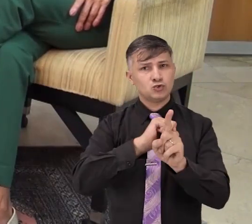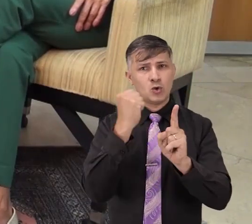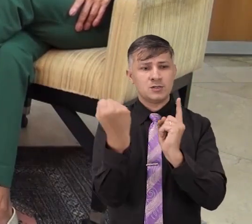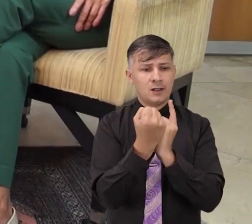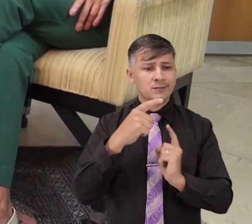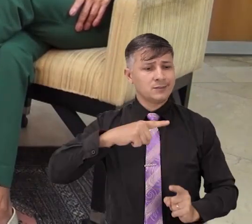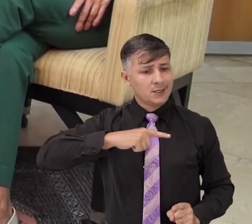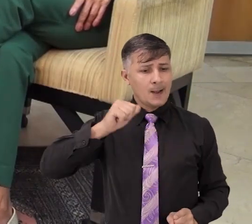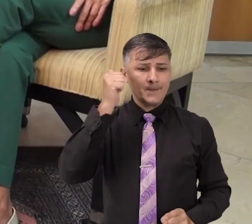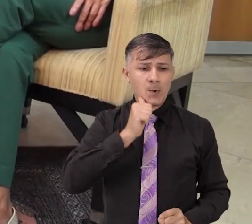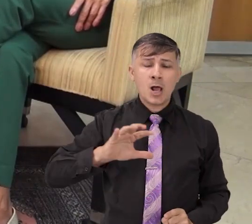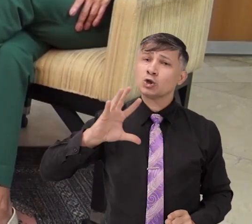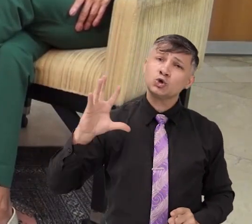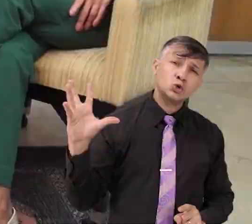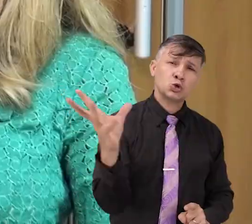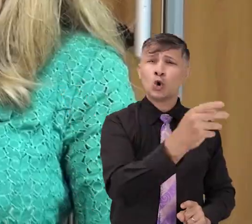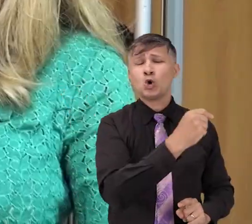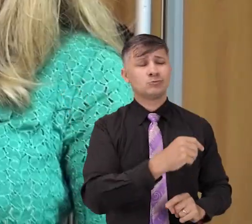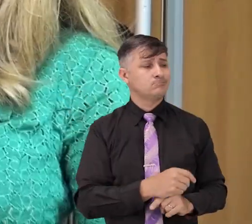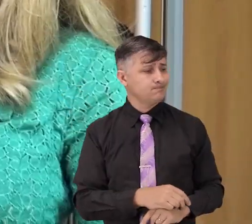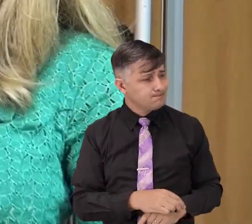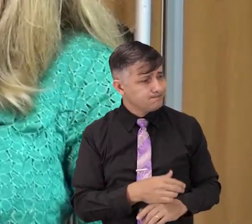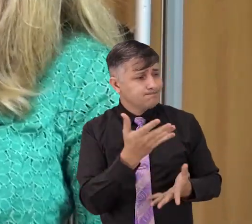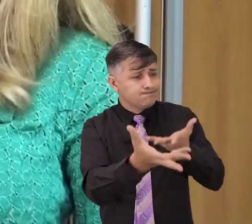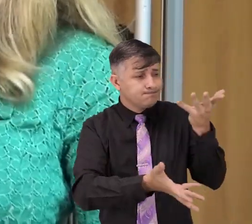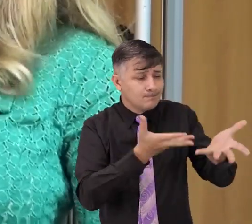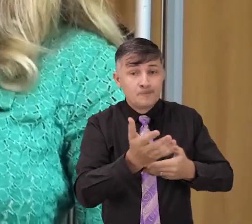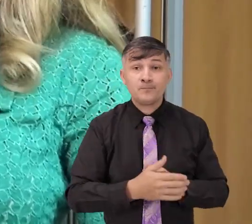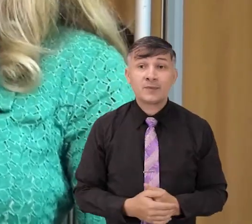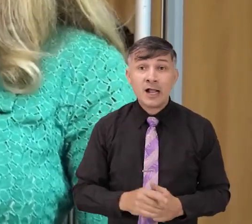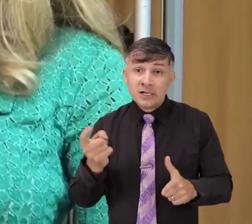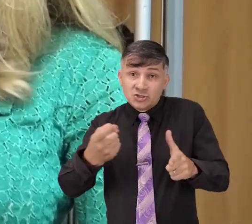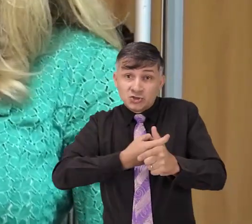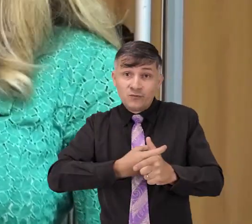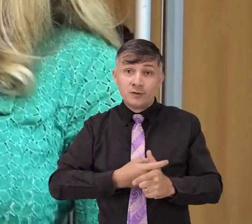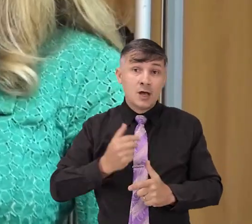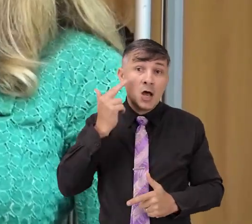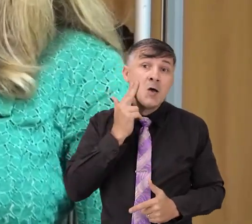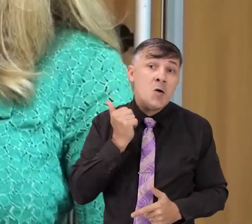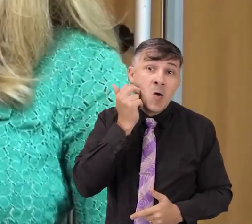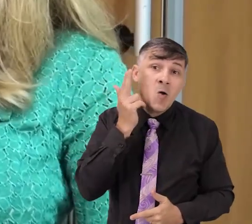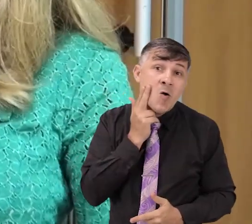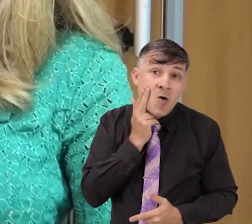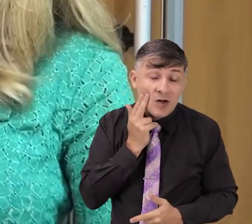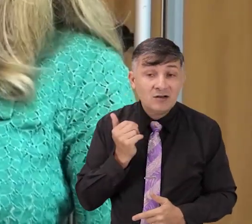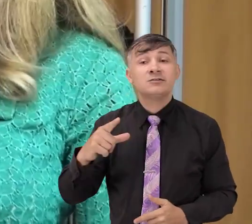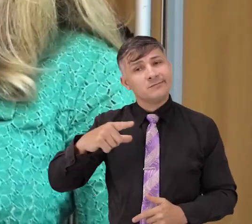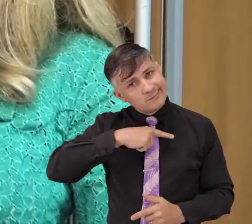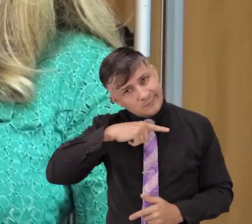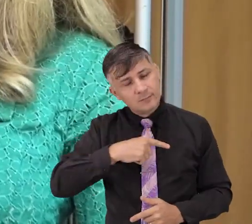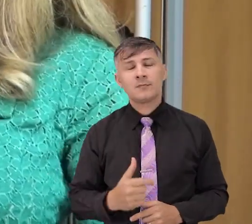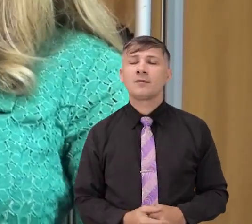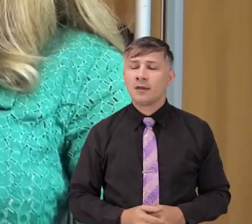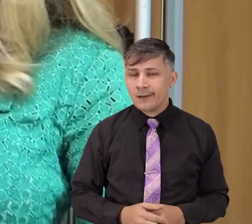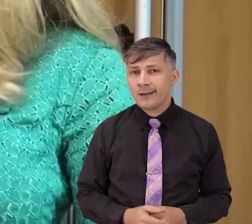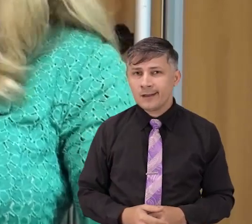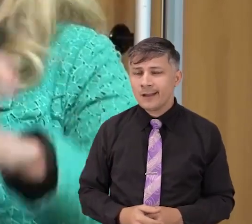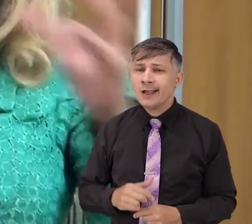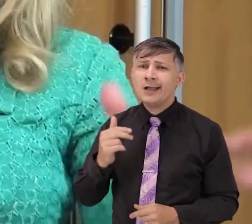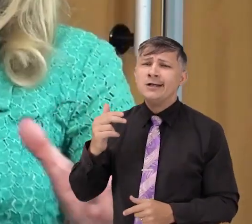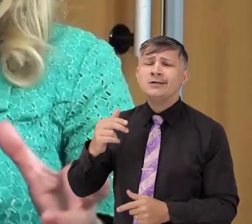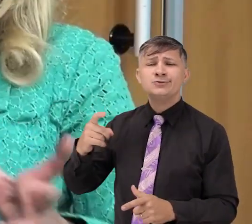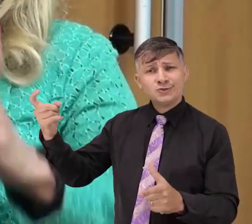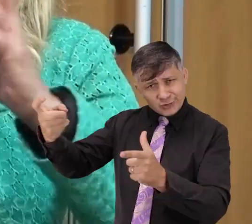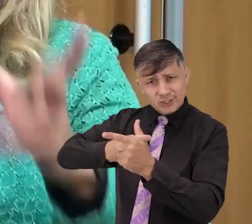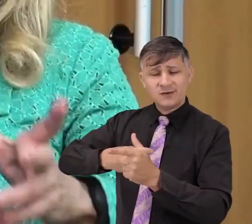mulheres, são dívidas que a sociedade tem com os negros, são dívidas que tem com os povos originários.